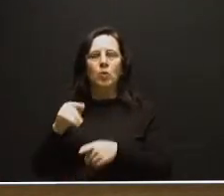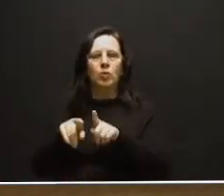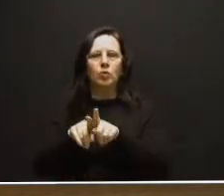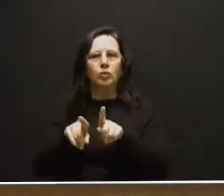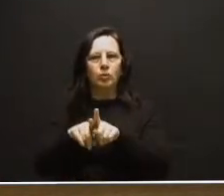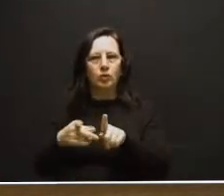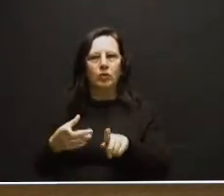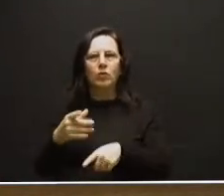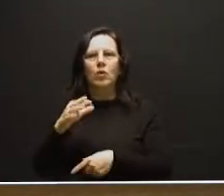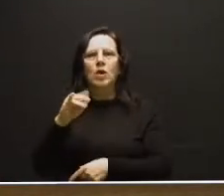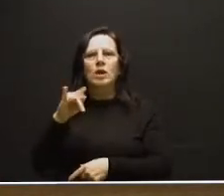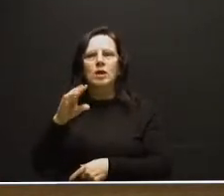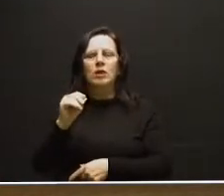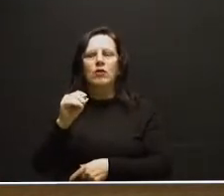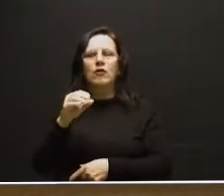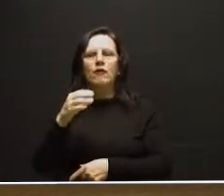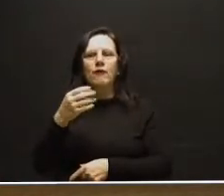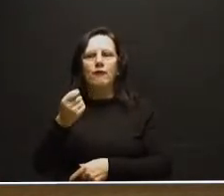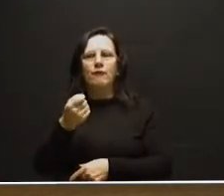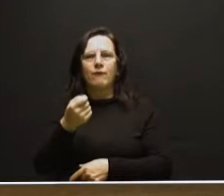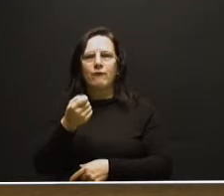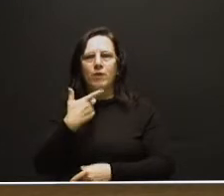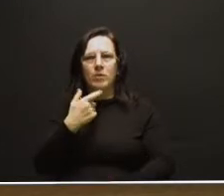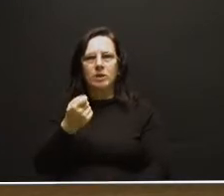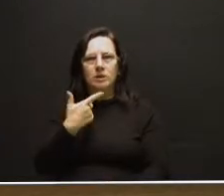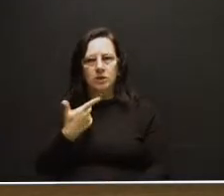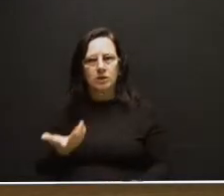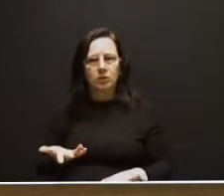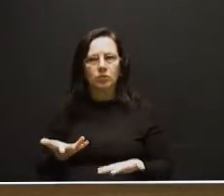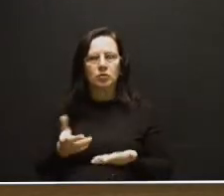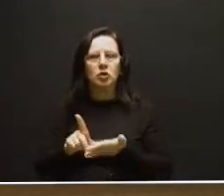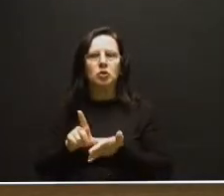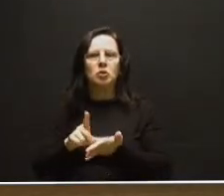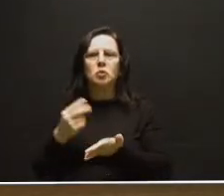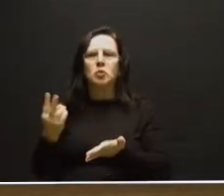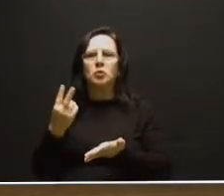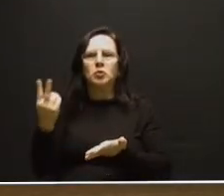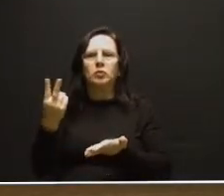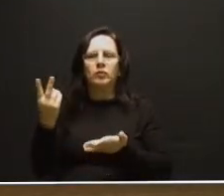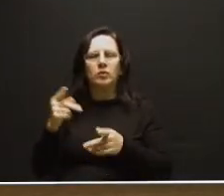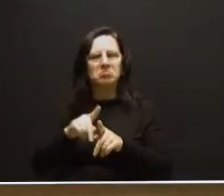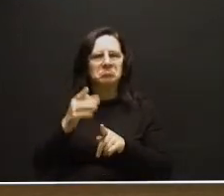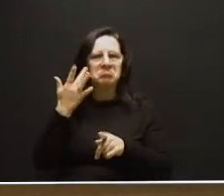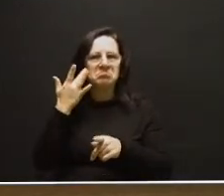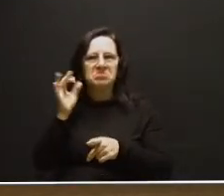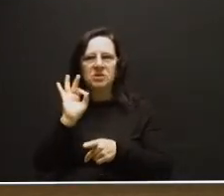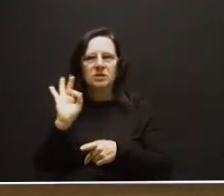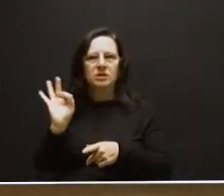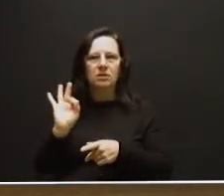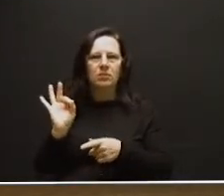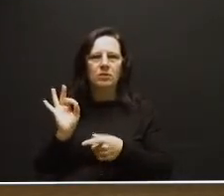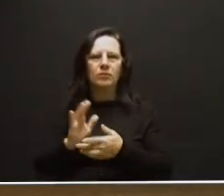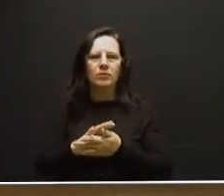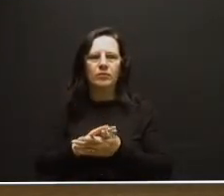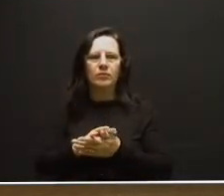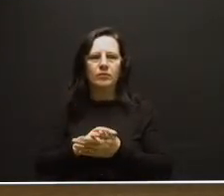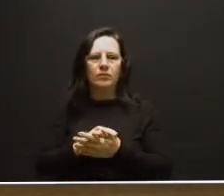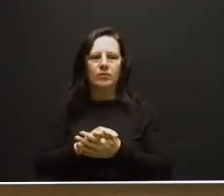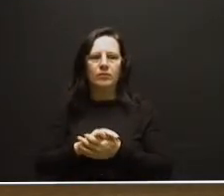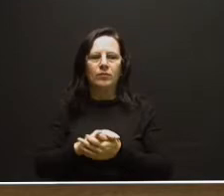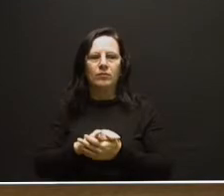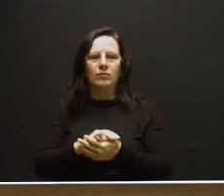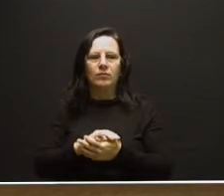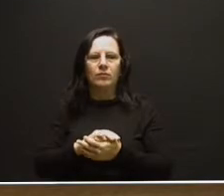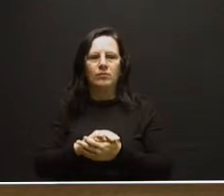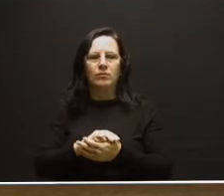e não sabe colocar um valor ali navegador coloca o valor mas ele não sabe é o que